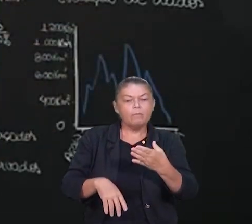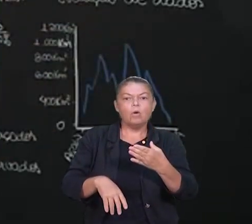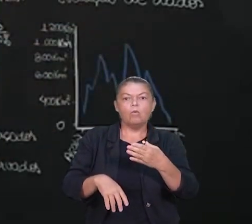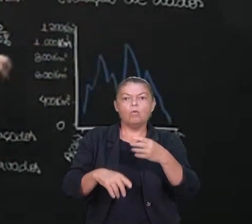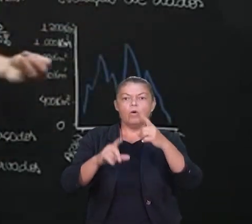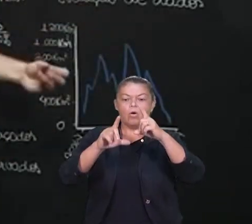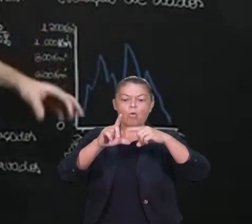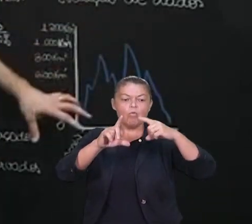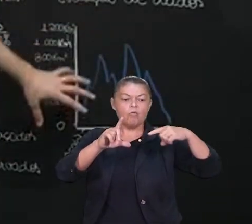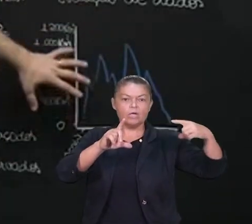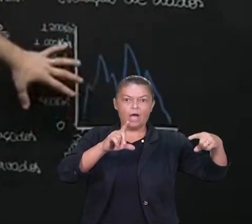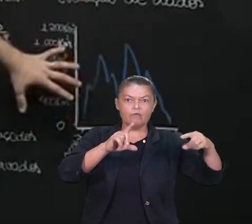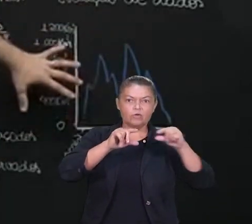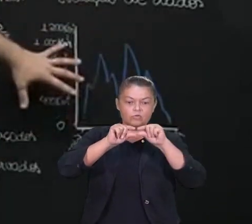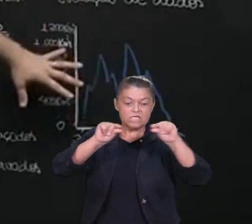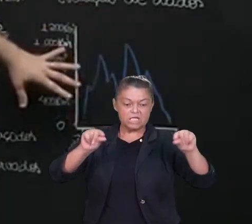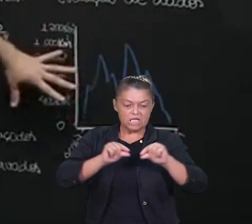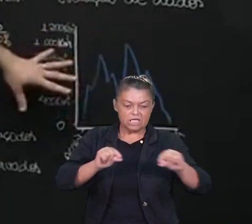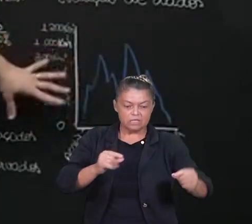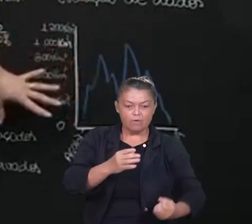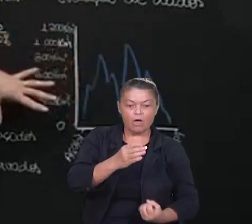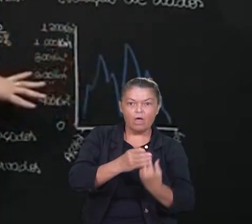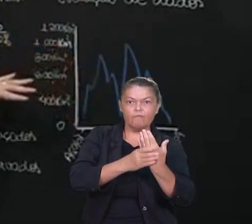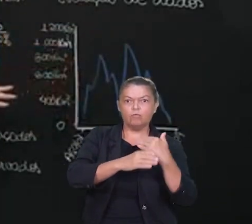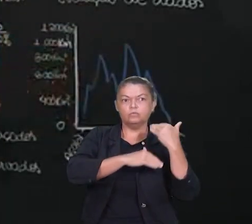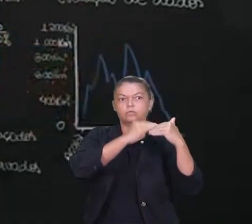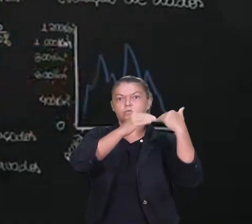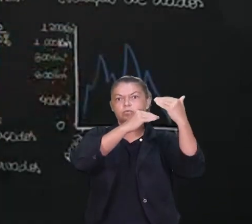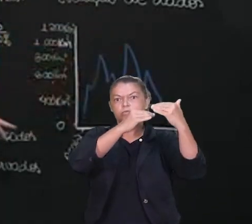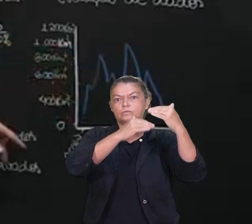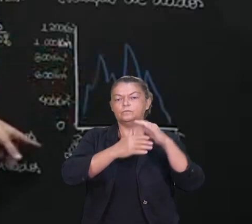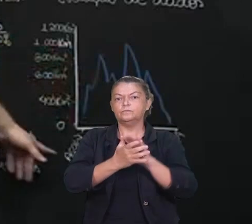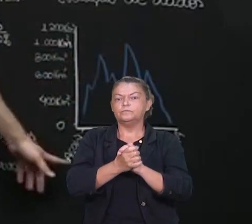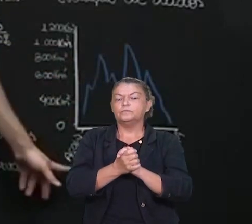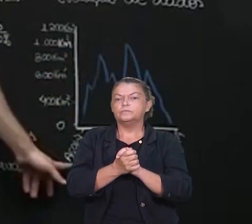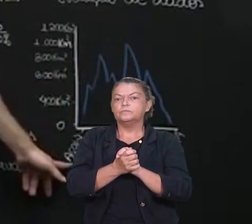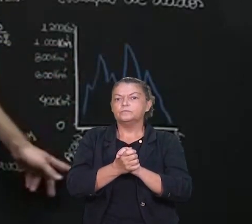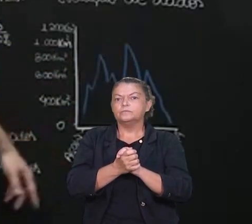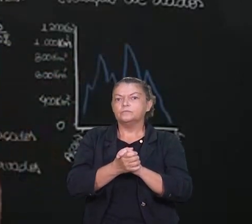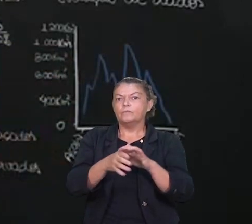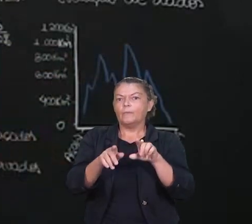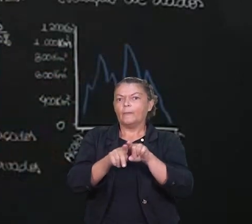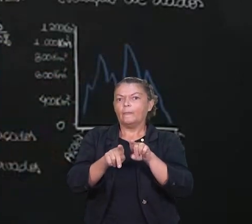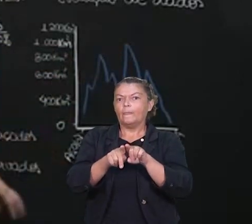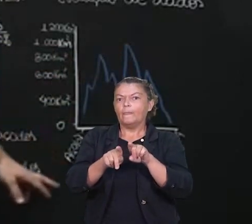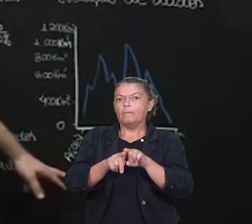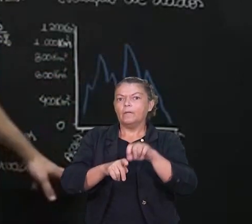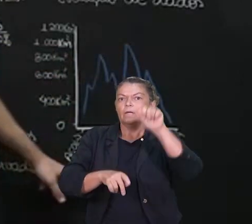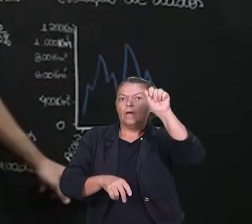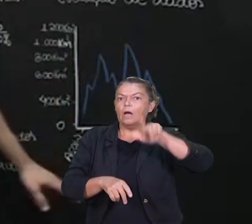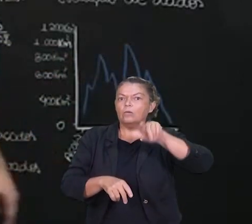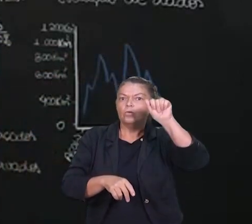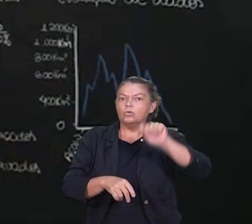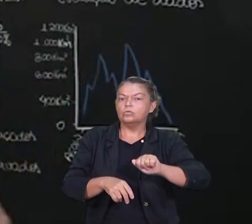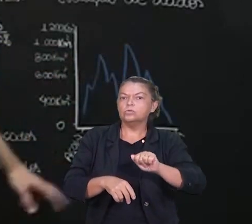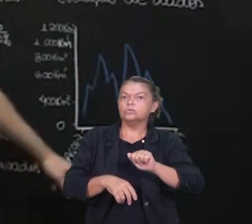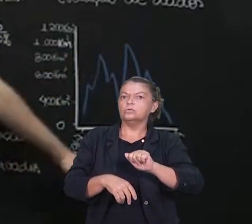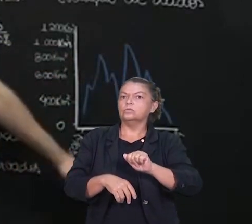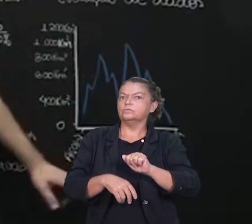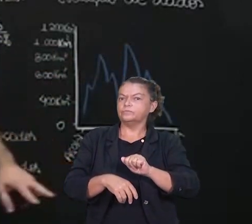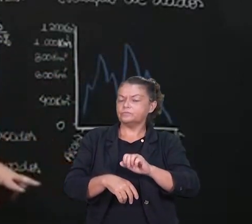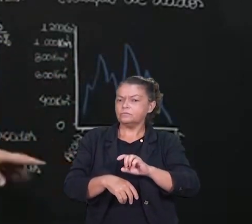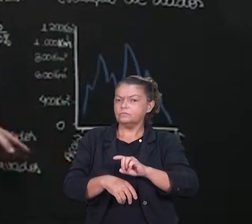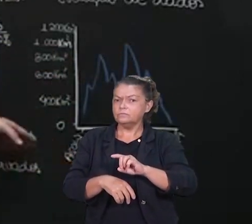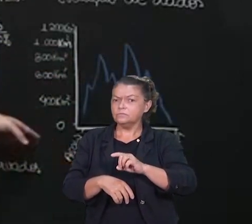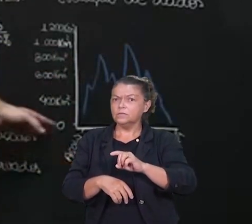representar a evolução. Aqui eu coloquei um outro exemplo também aleatório. Veja, agosto de 2007, janeiro de